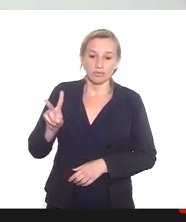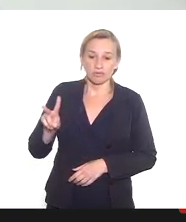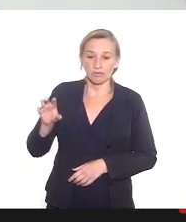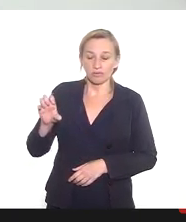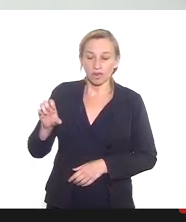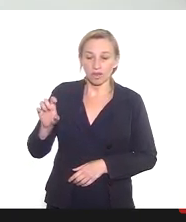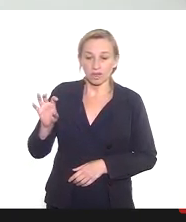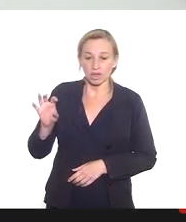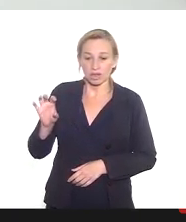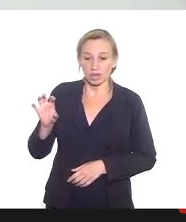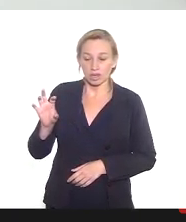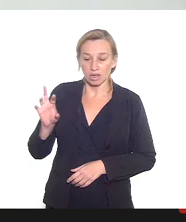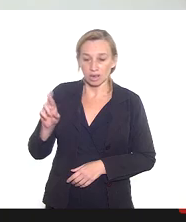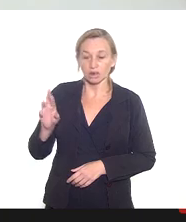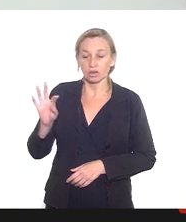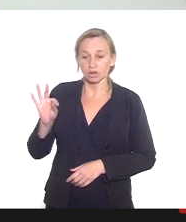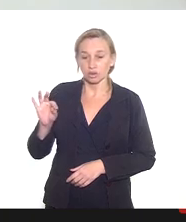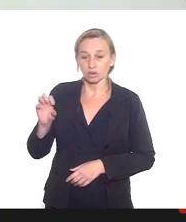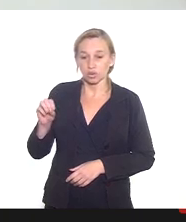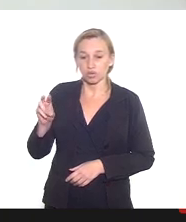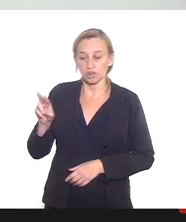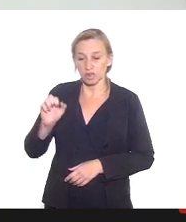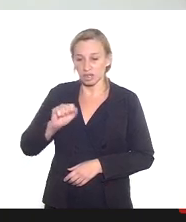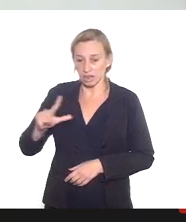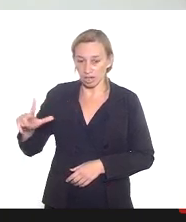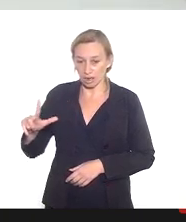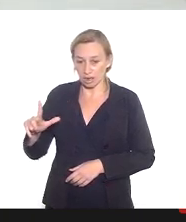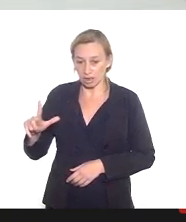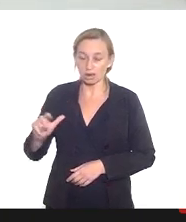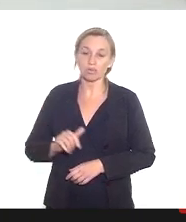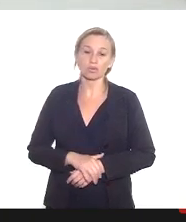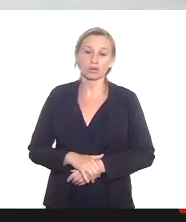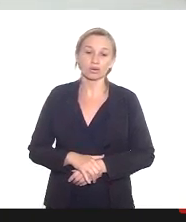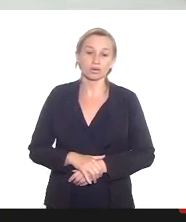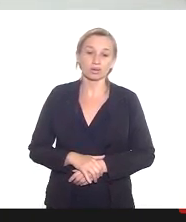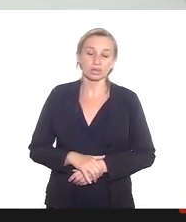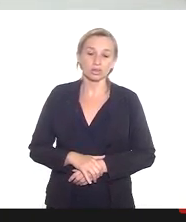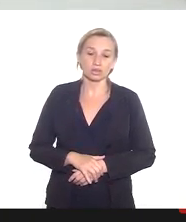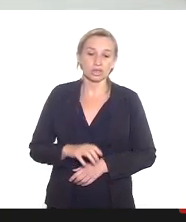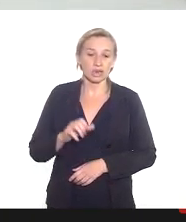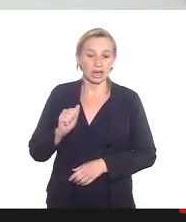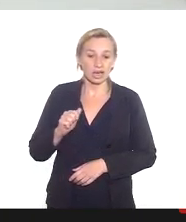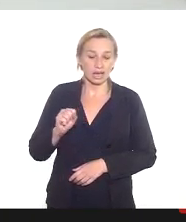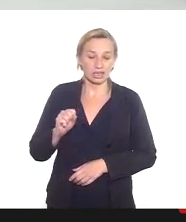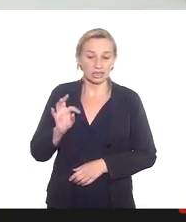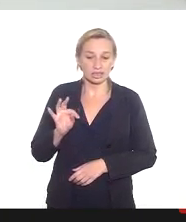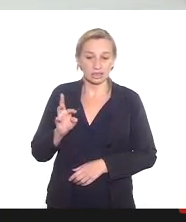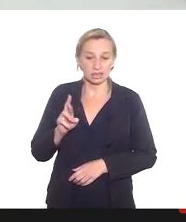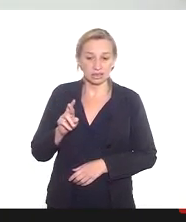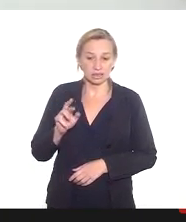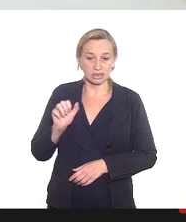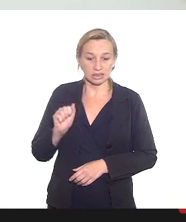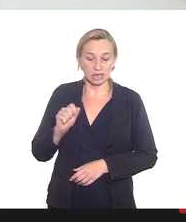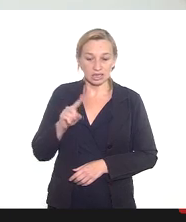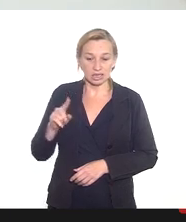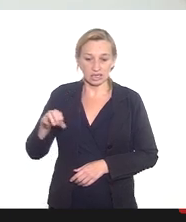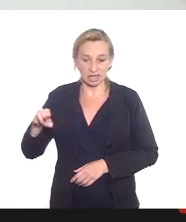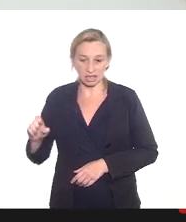torneiral com um exemplo a disponíveis que são as Jansen e astrazeneca elas estão